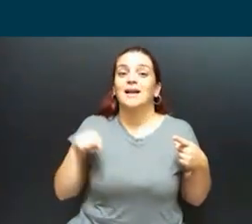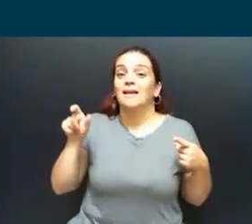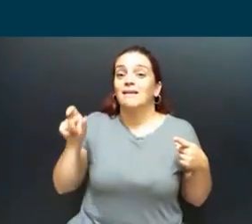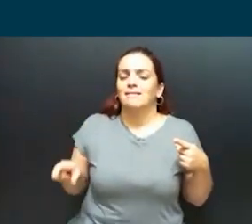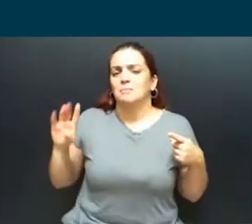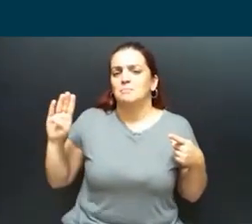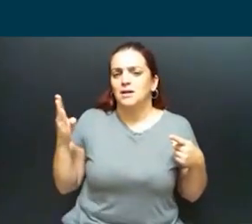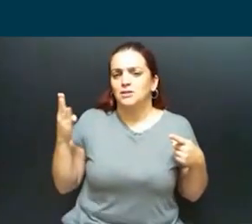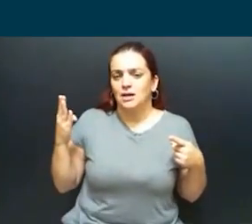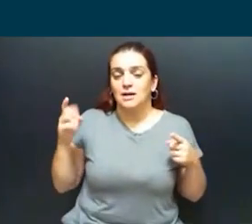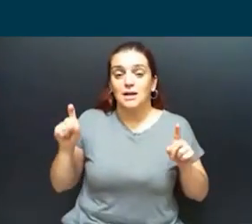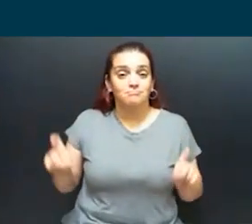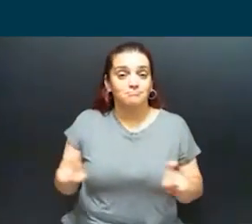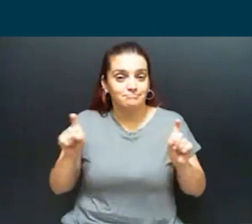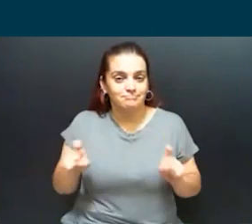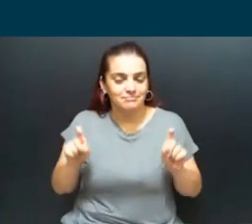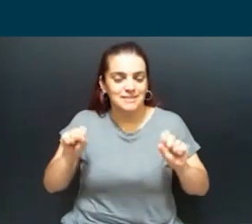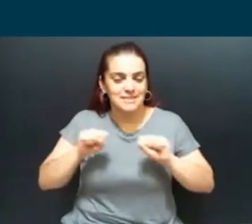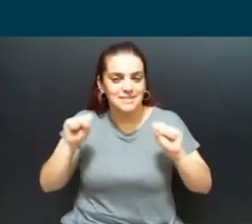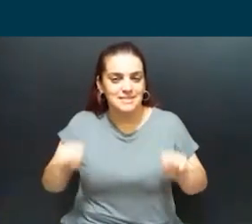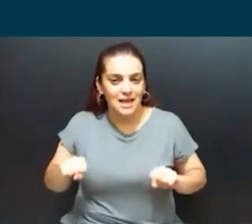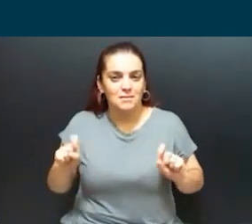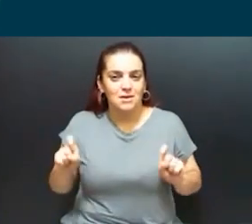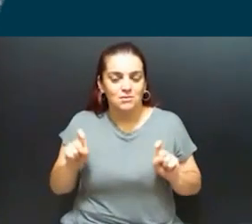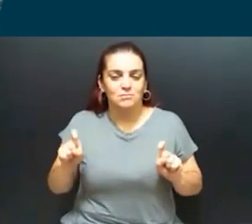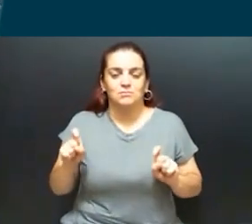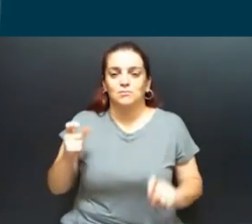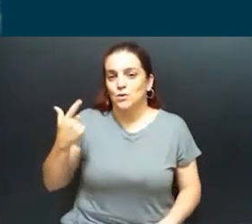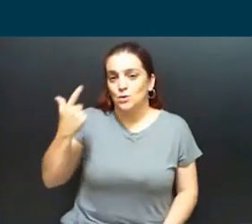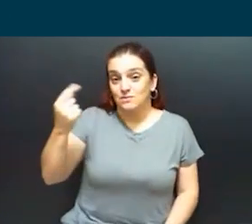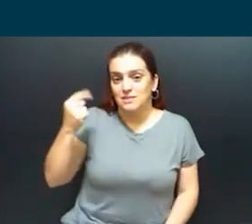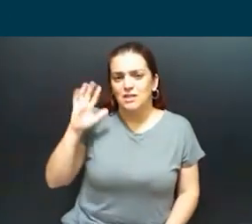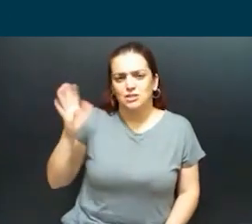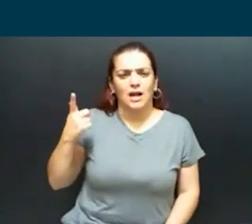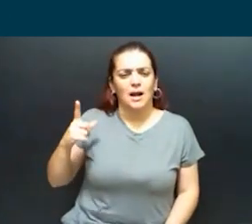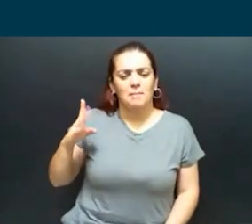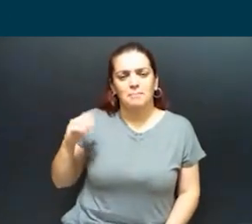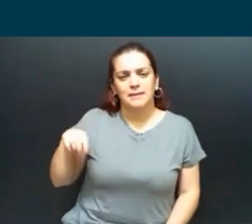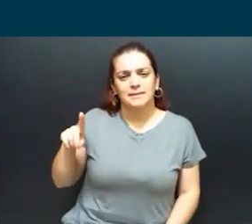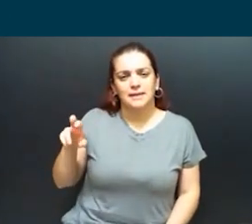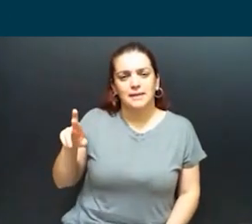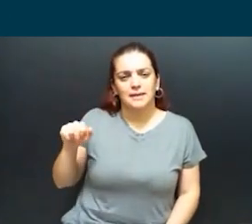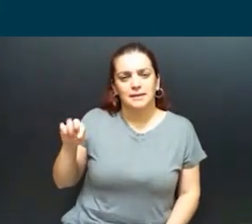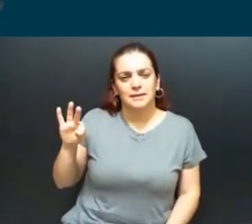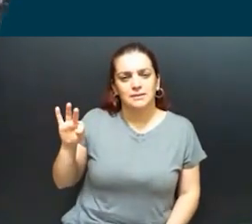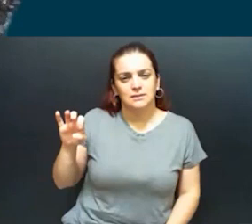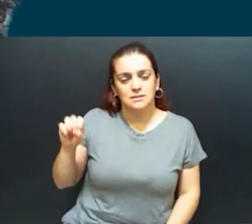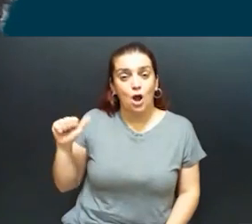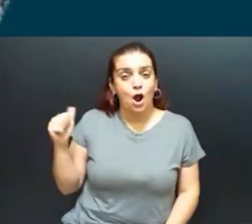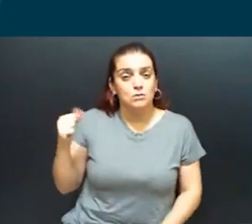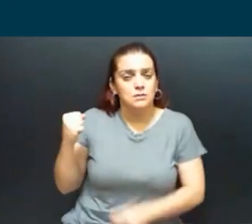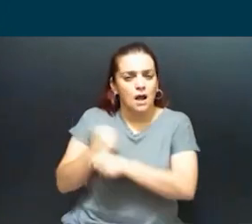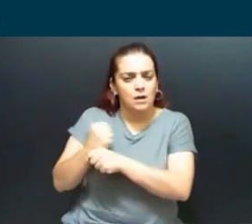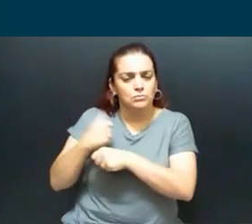em Sistemas de Informação pela Universidade Bandeirantes, com 11 anos de experiência na área de tecnologia, é entusiasta da